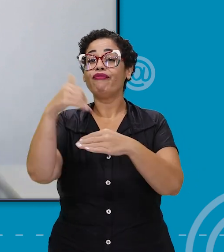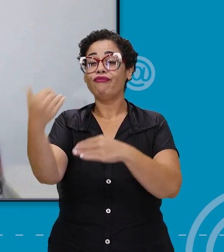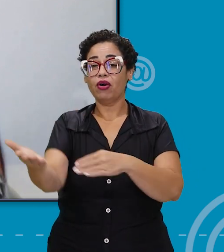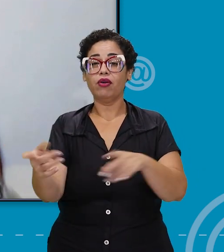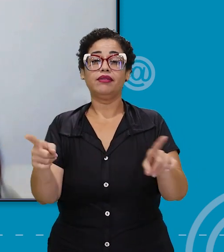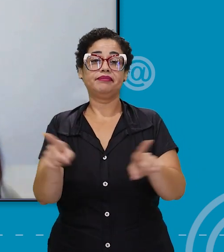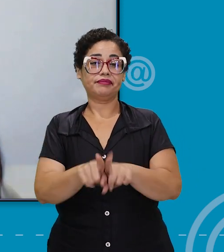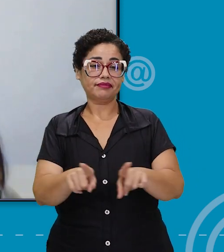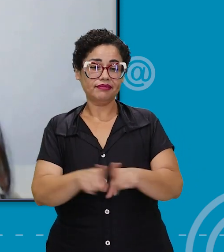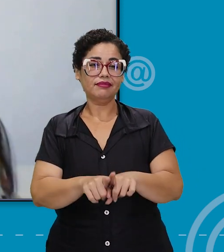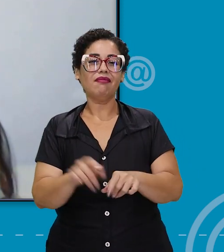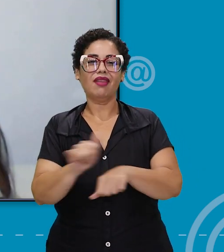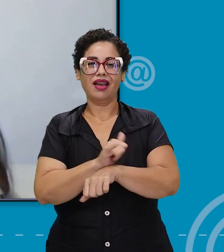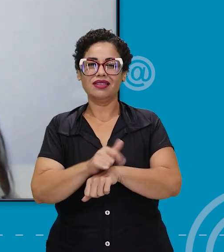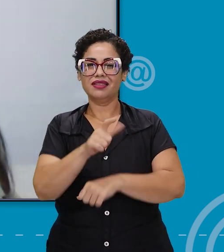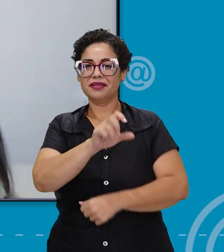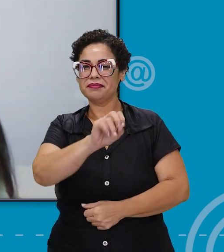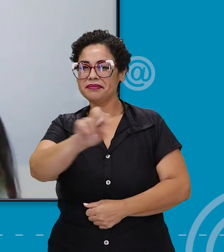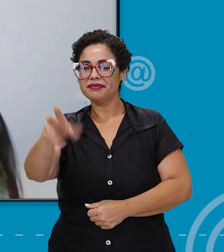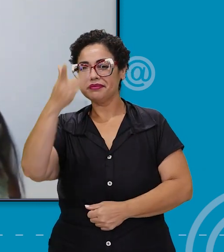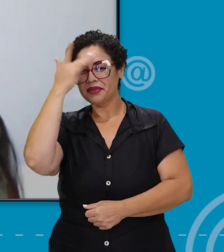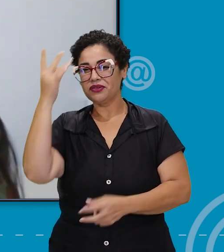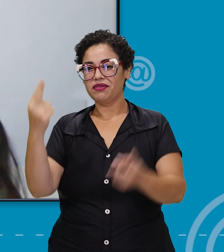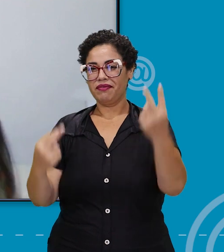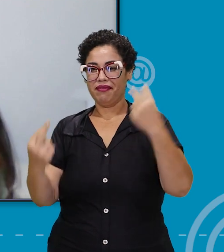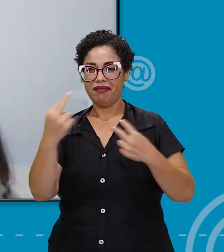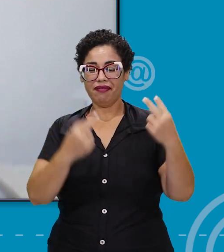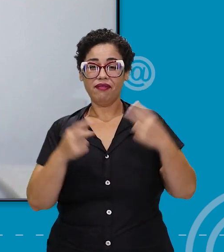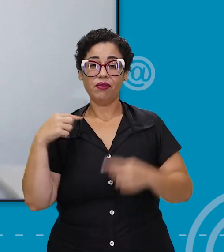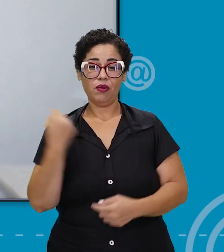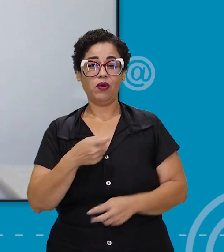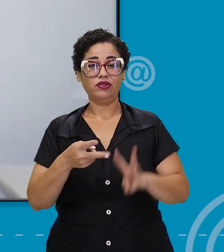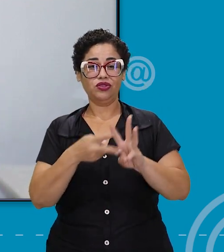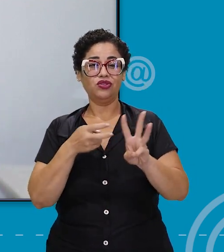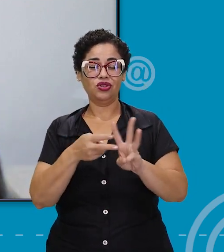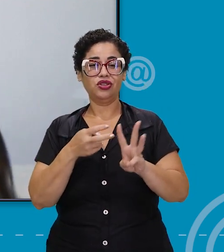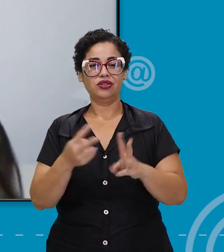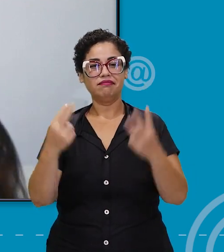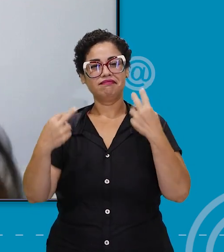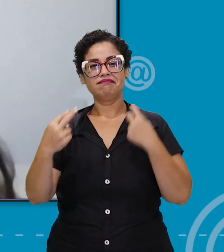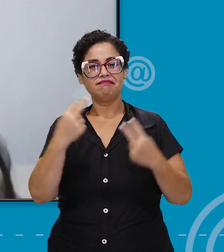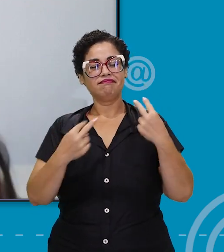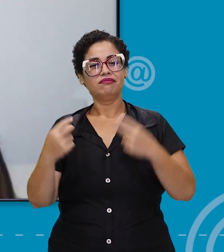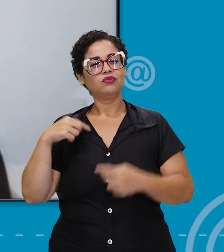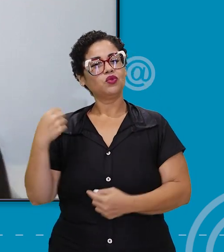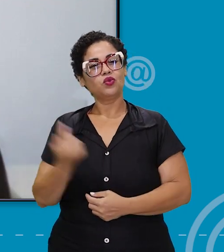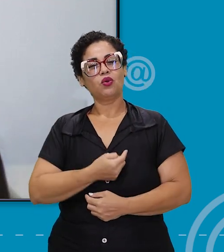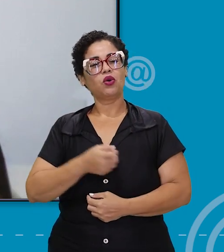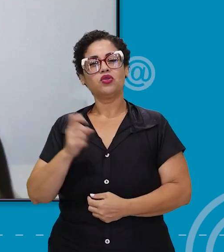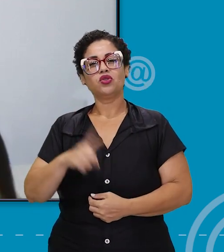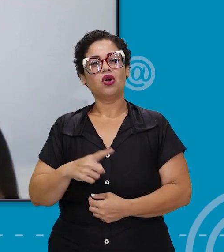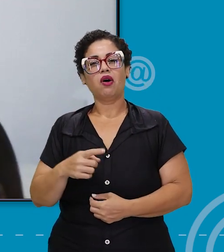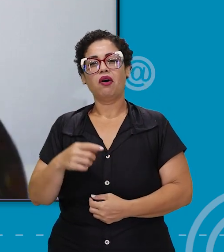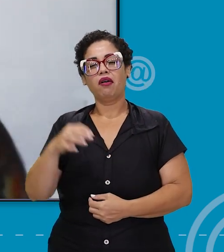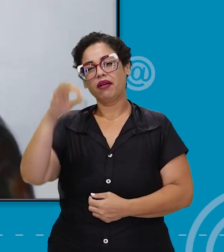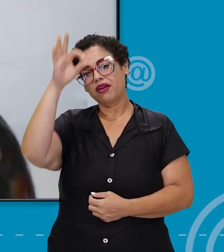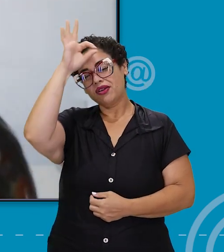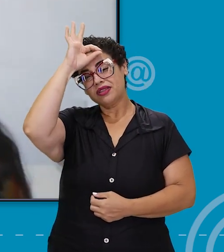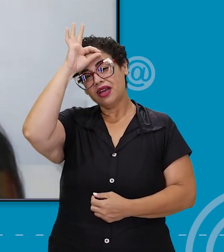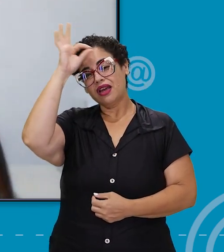né? Muitas das vezes as pessoas veem a gente de uma forma como se nós fôssemos